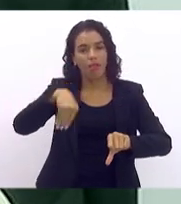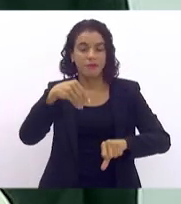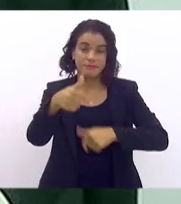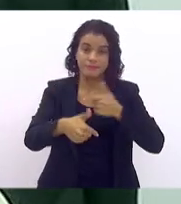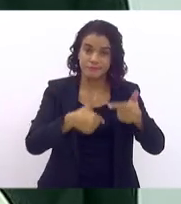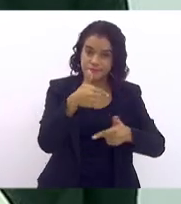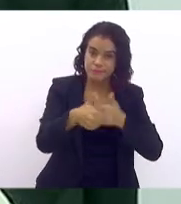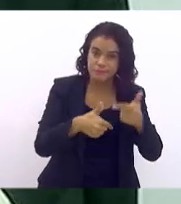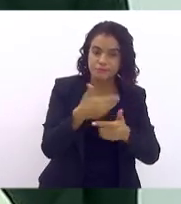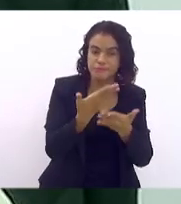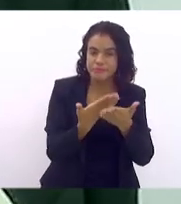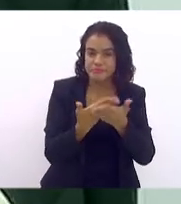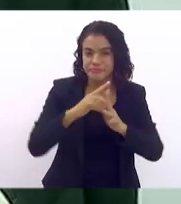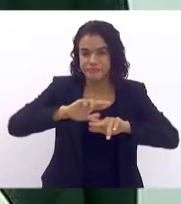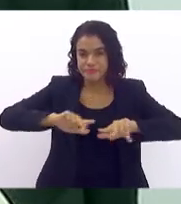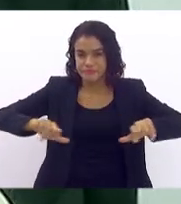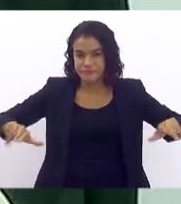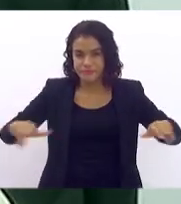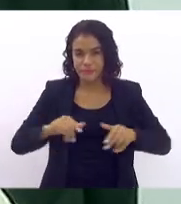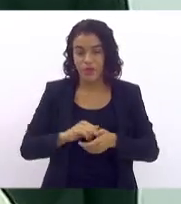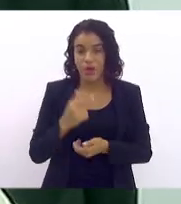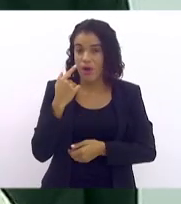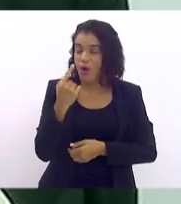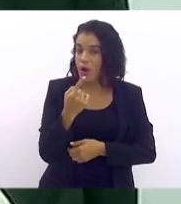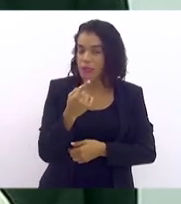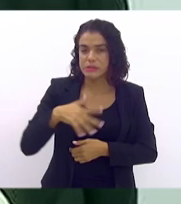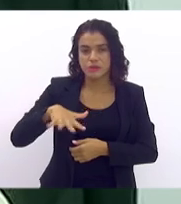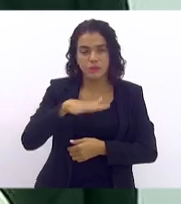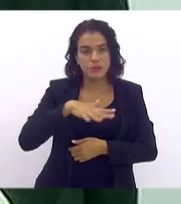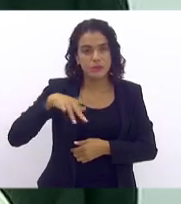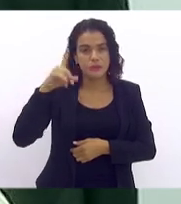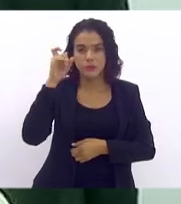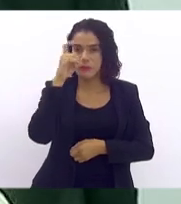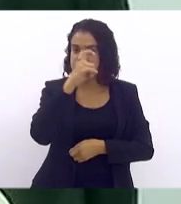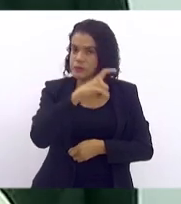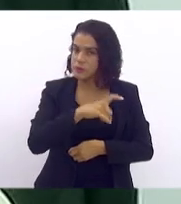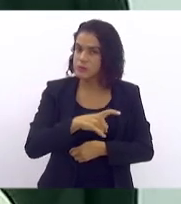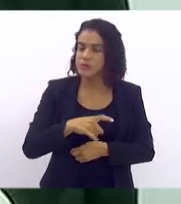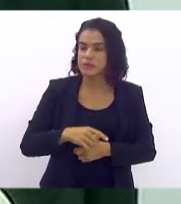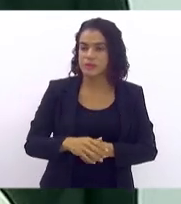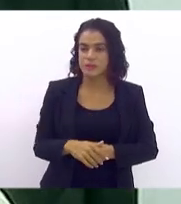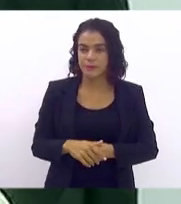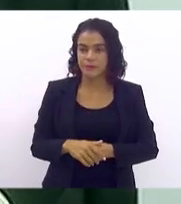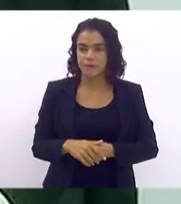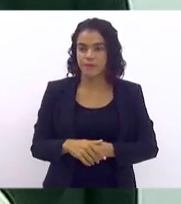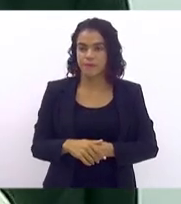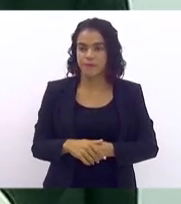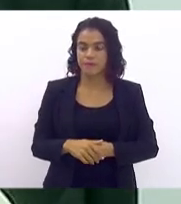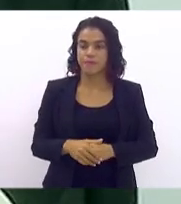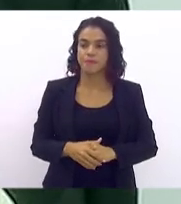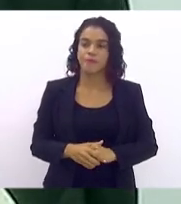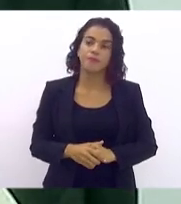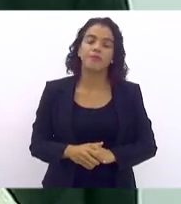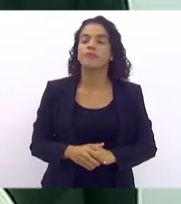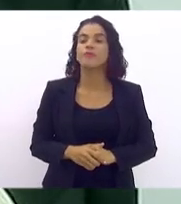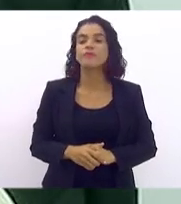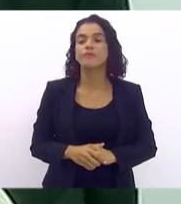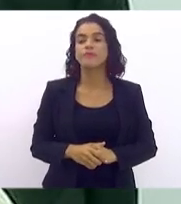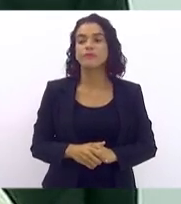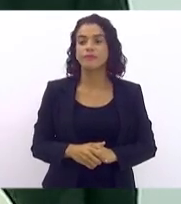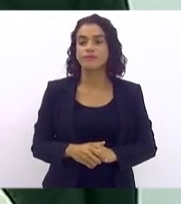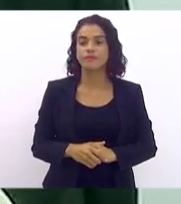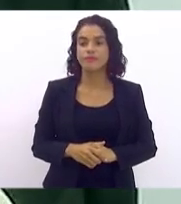que quadro trágico e, ao mesmo tempo, realista.